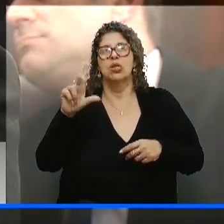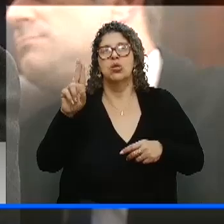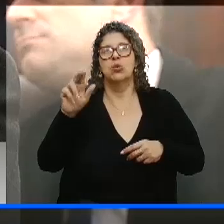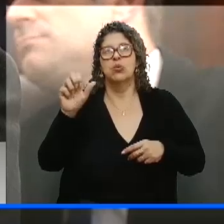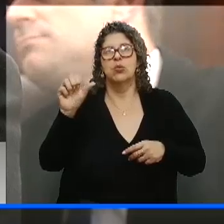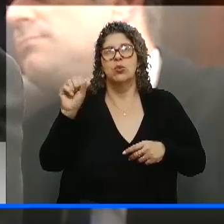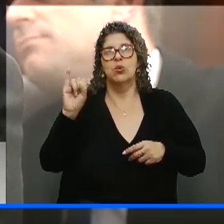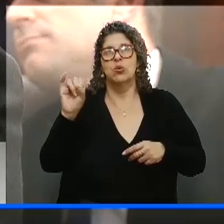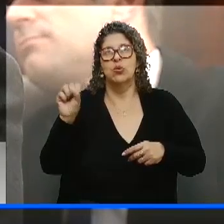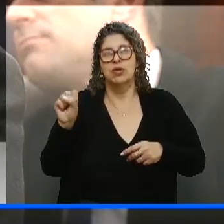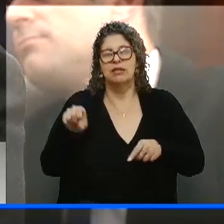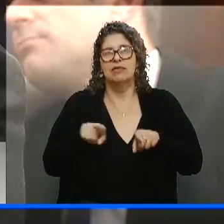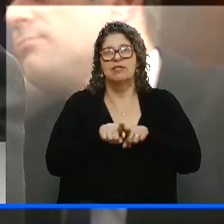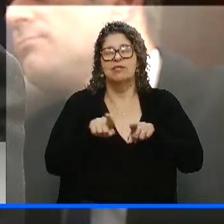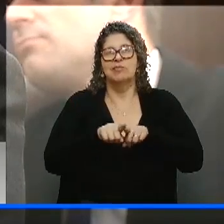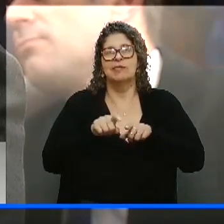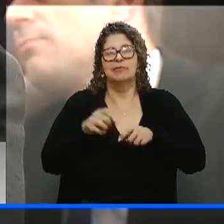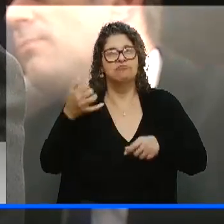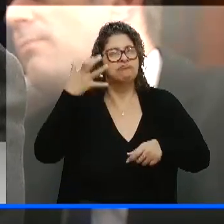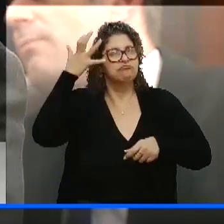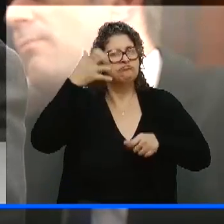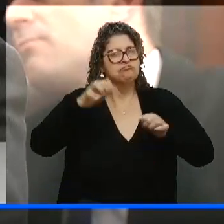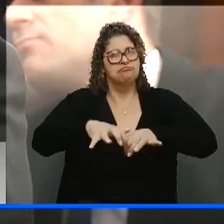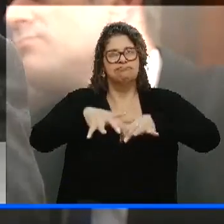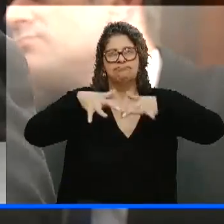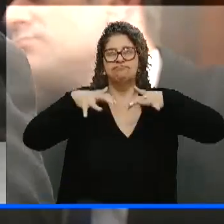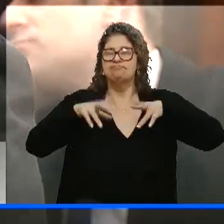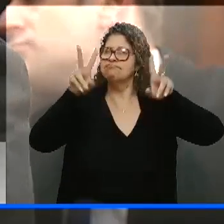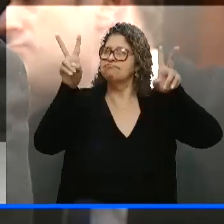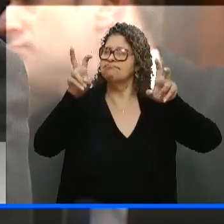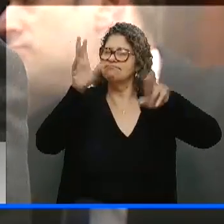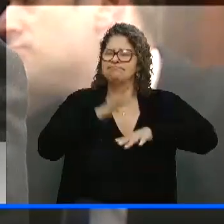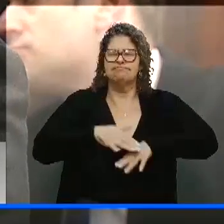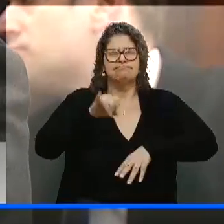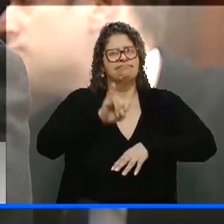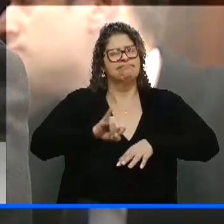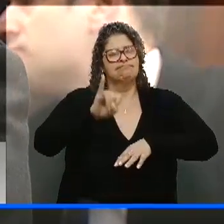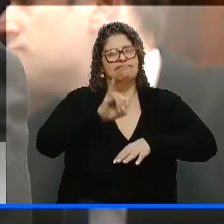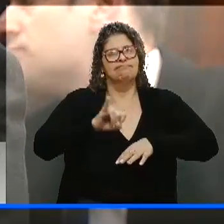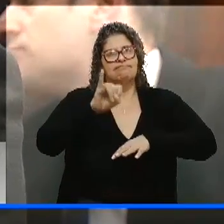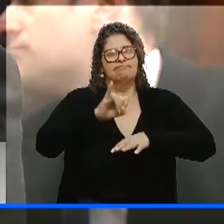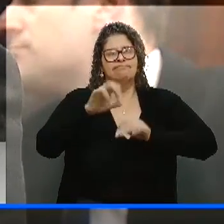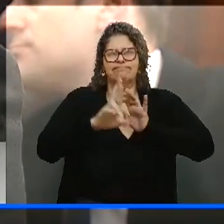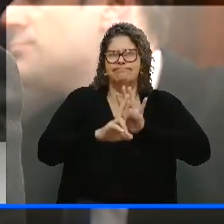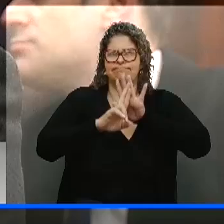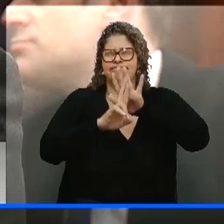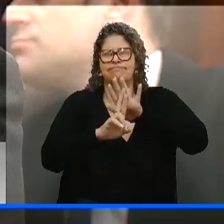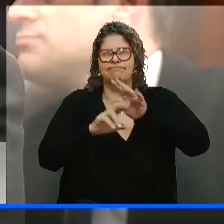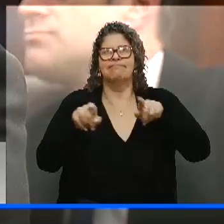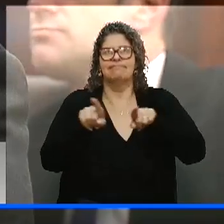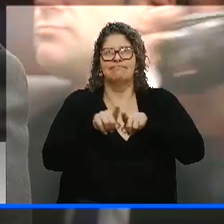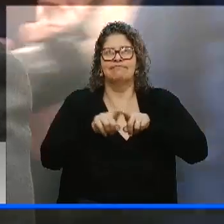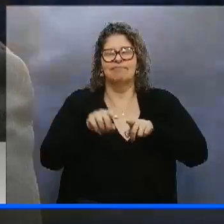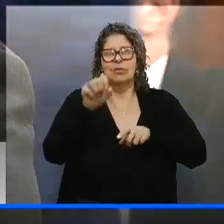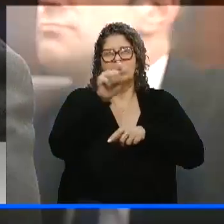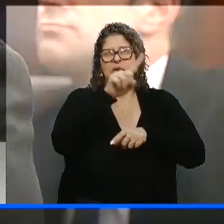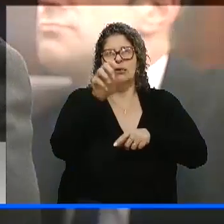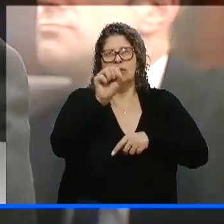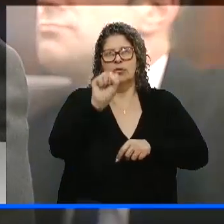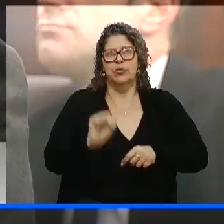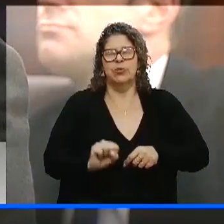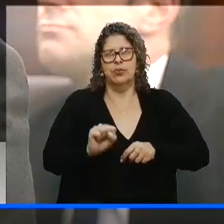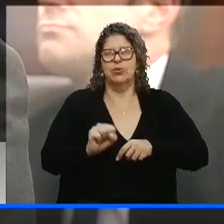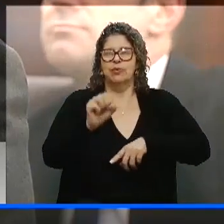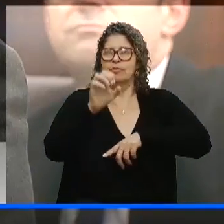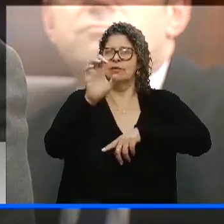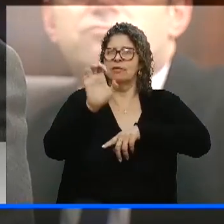mais este grande expediente em que trata de um tema de suma importância a representatividade que a zona sul tem no estado